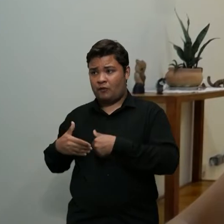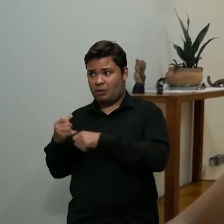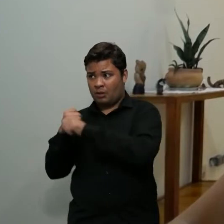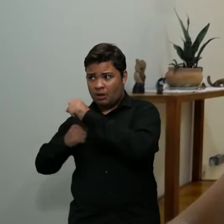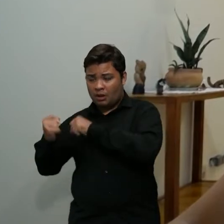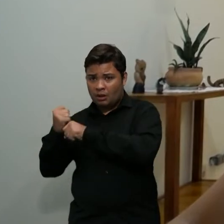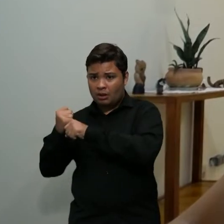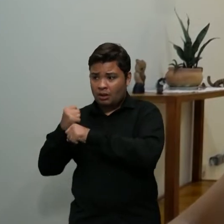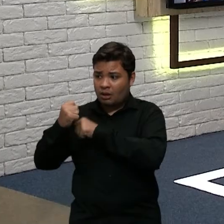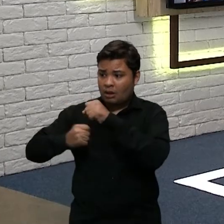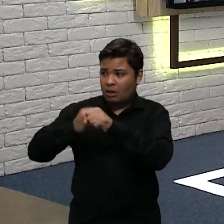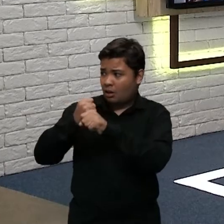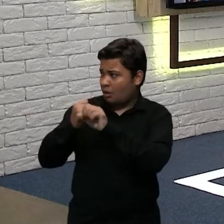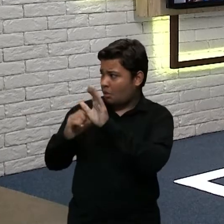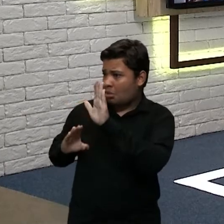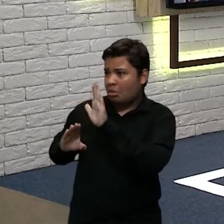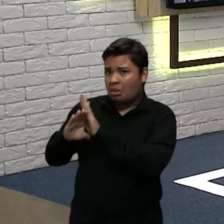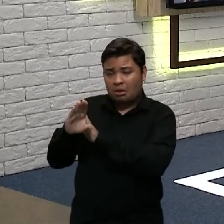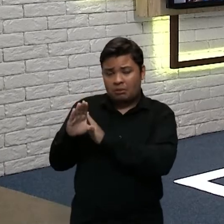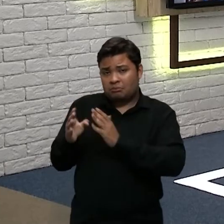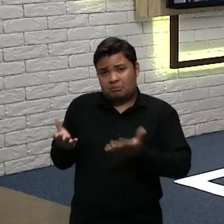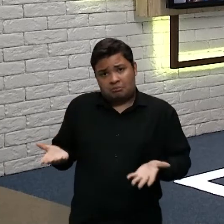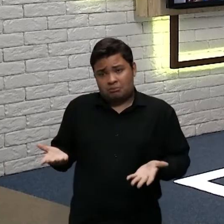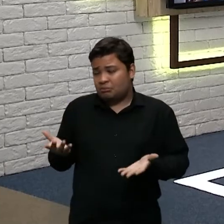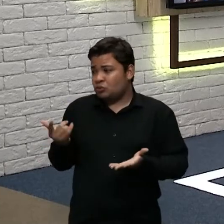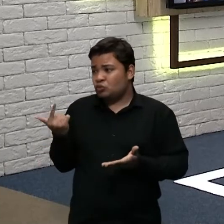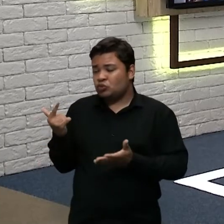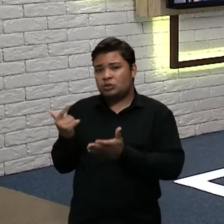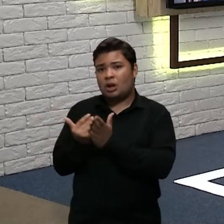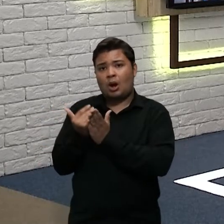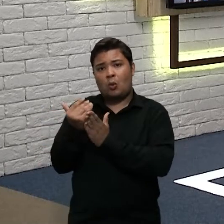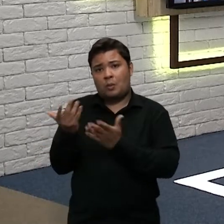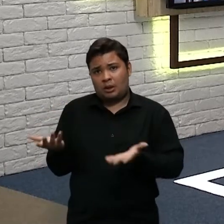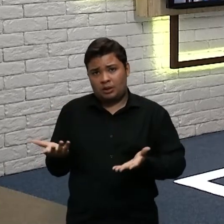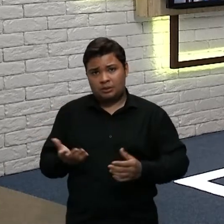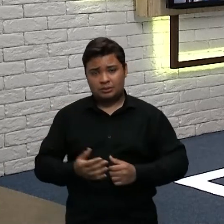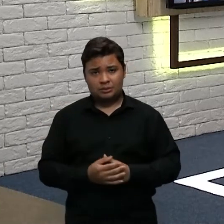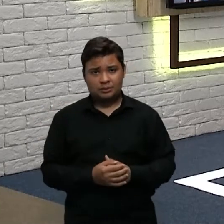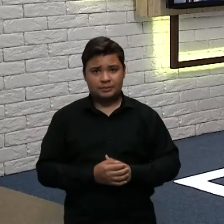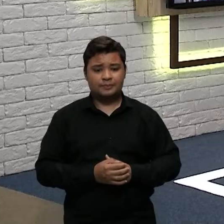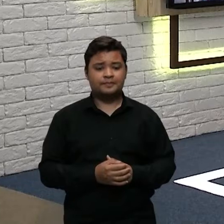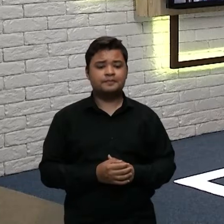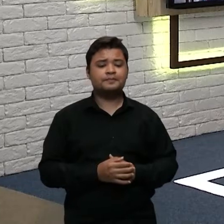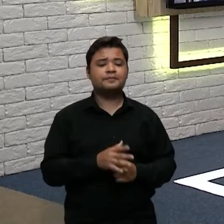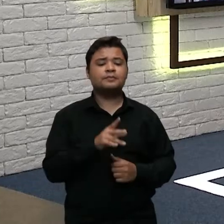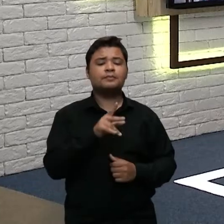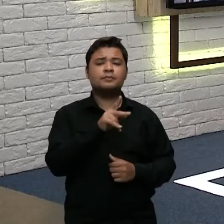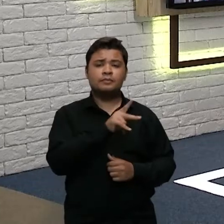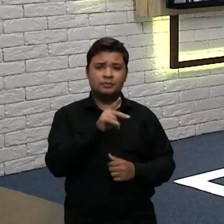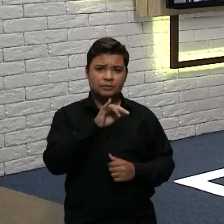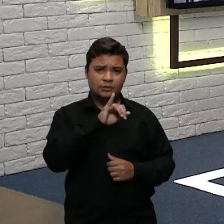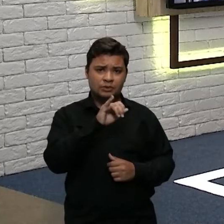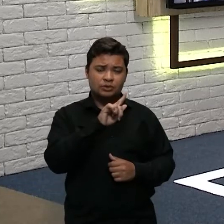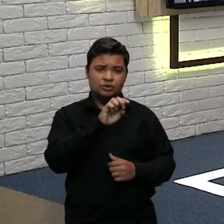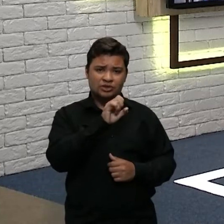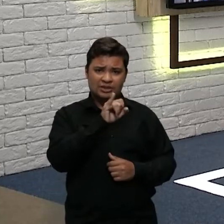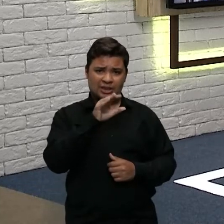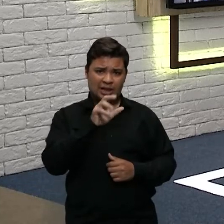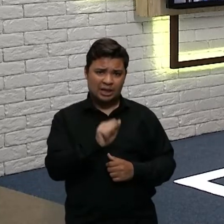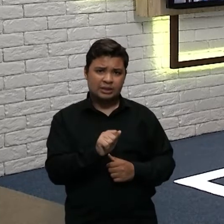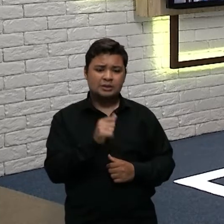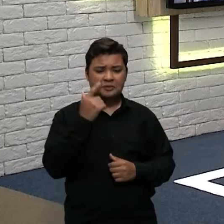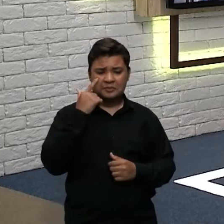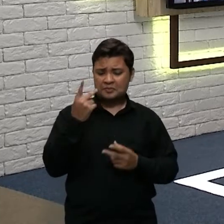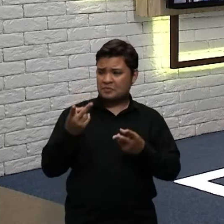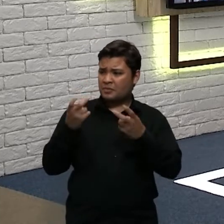ano. E, professora Jéssica, quais são as causas que explicam esse aumento